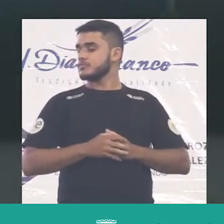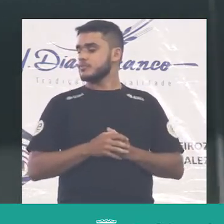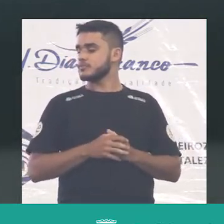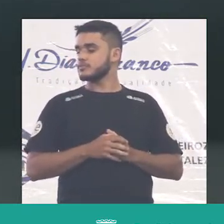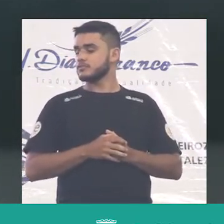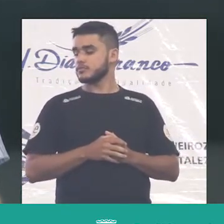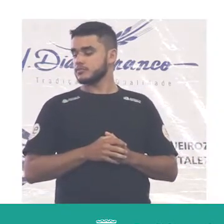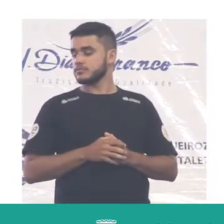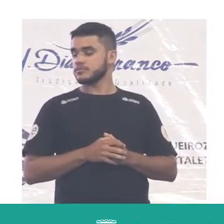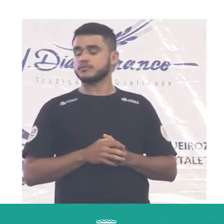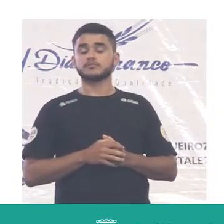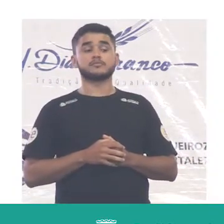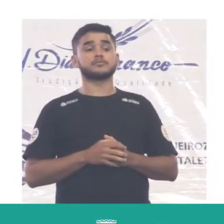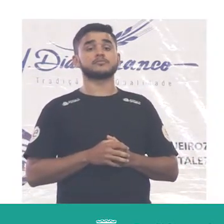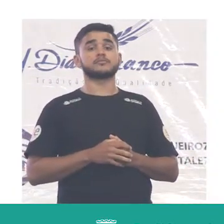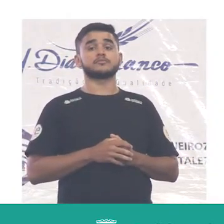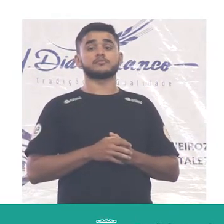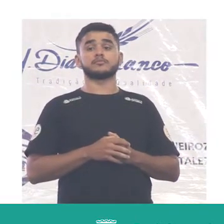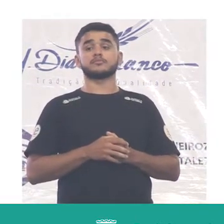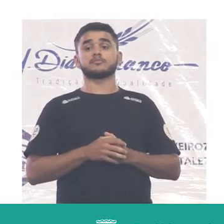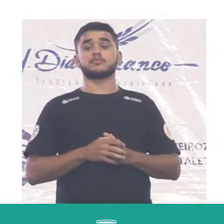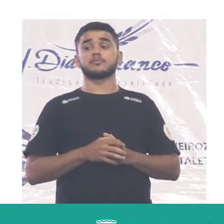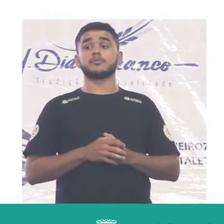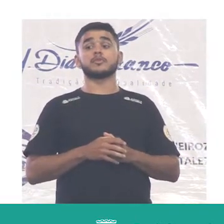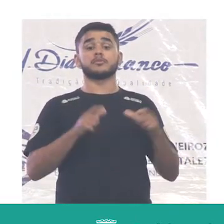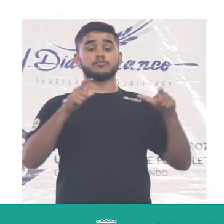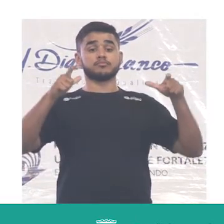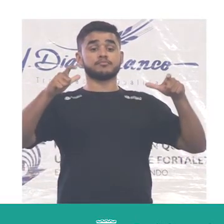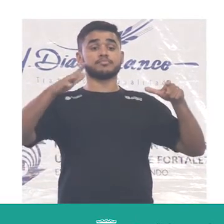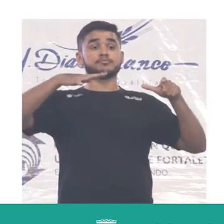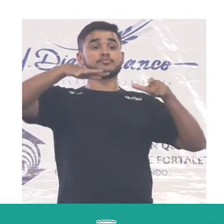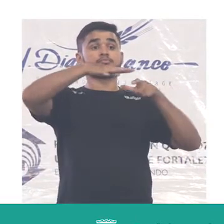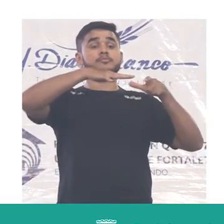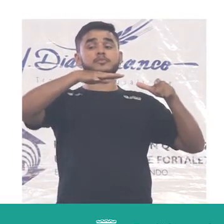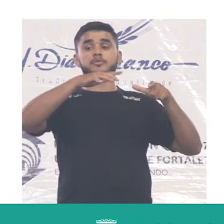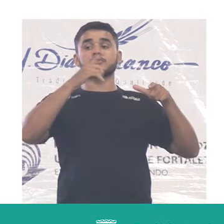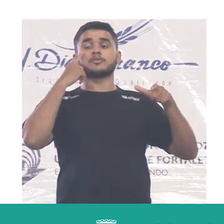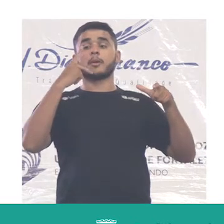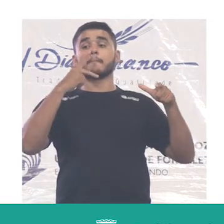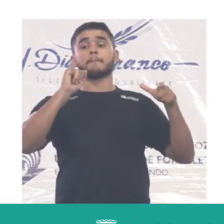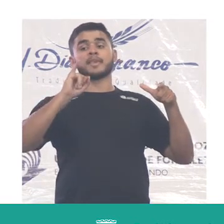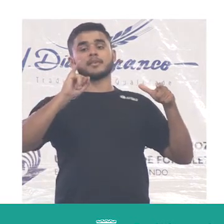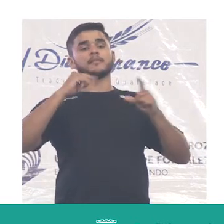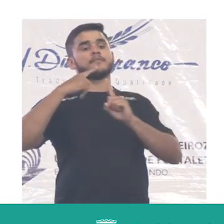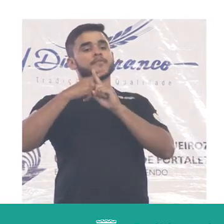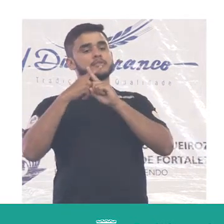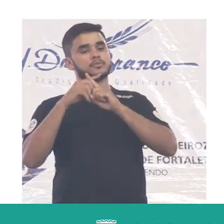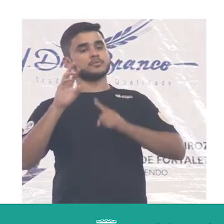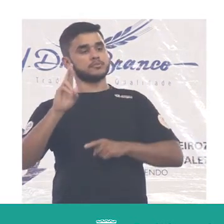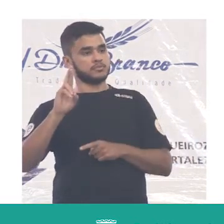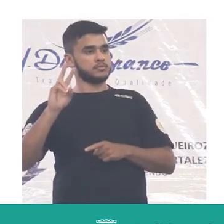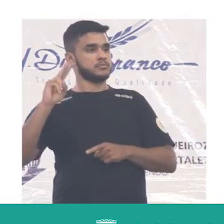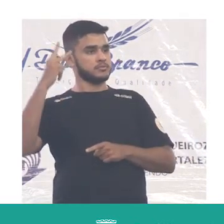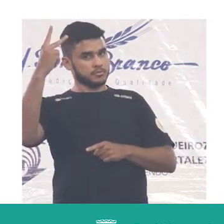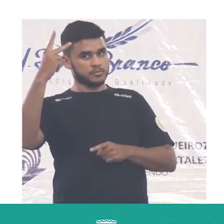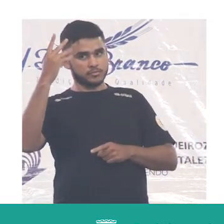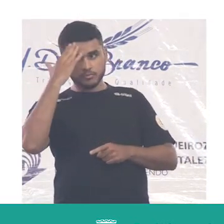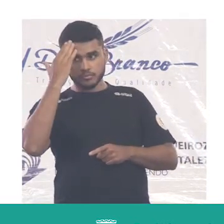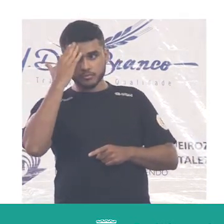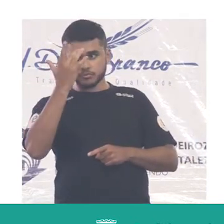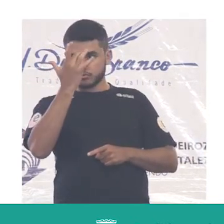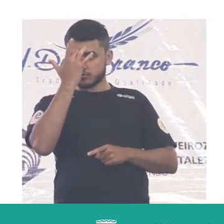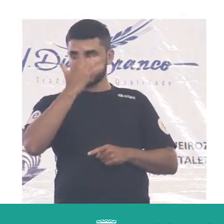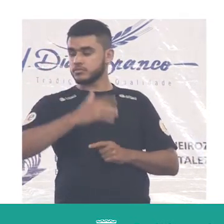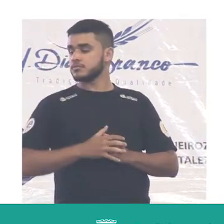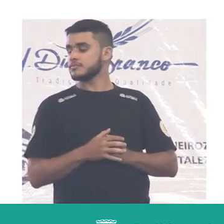A área da base quanto é? Quanto é que é a área da base? Π vezes o raio ao quadrado.